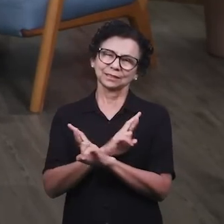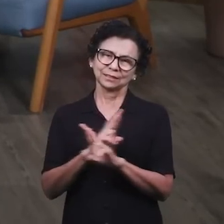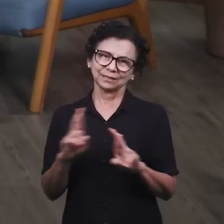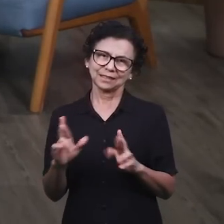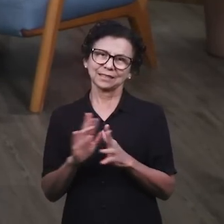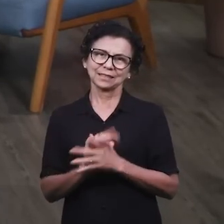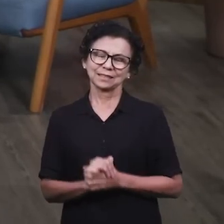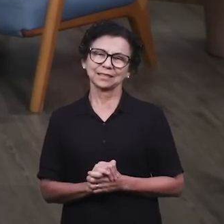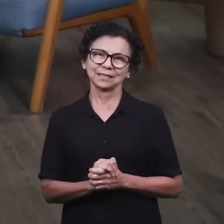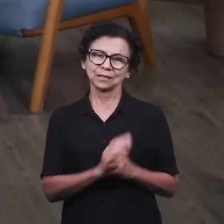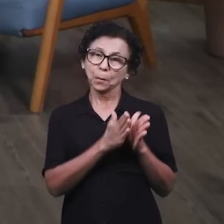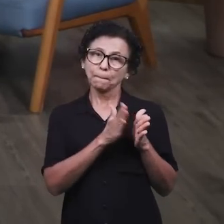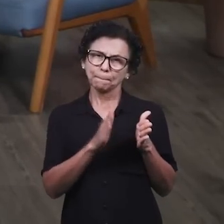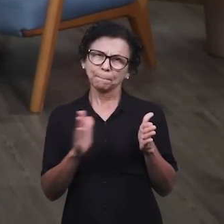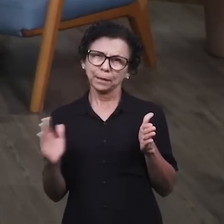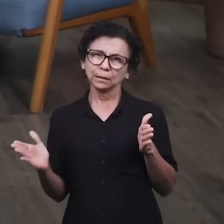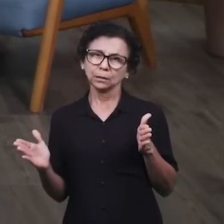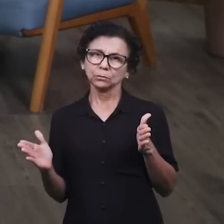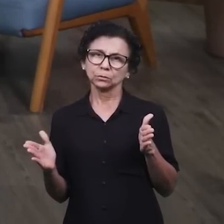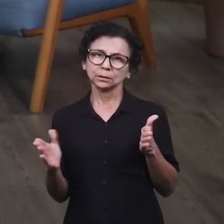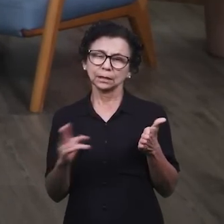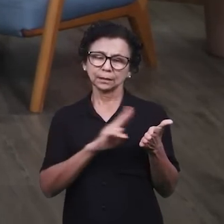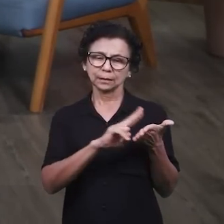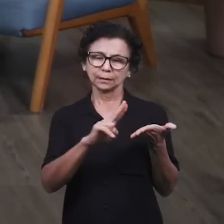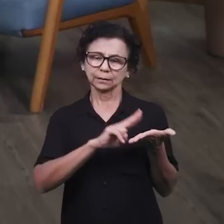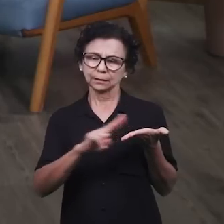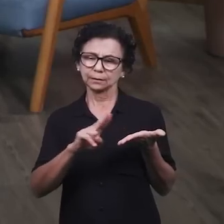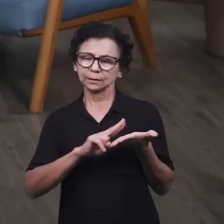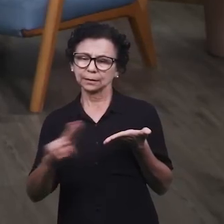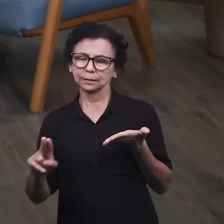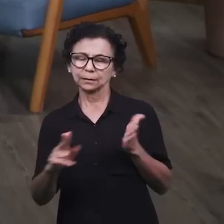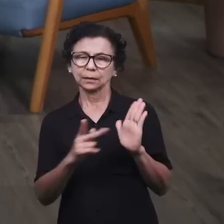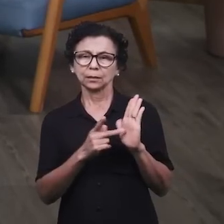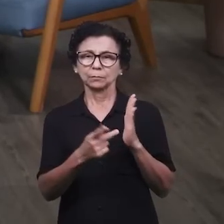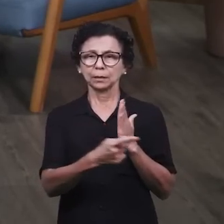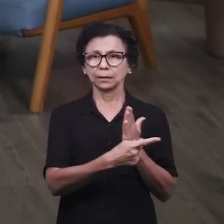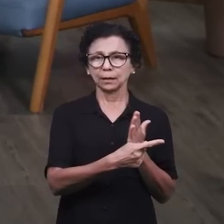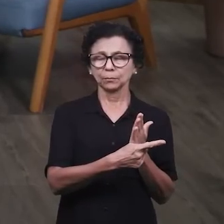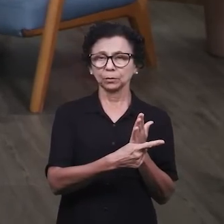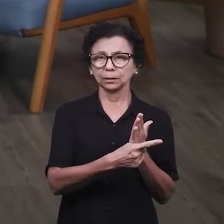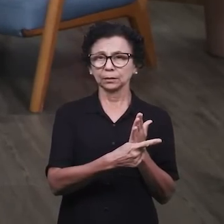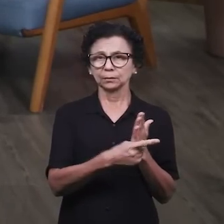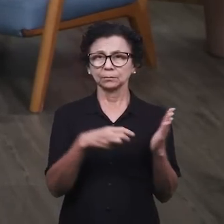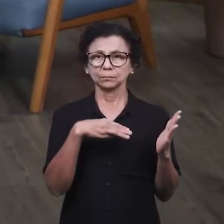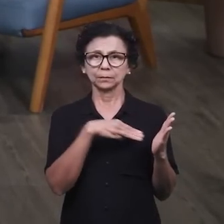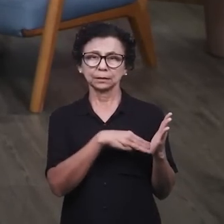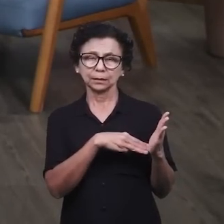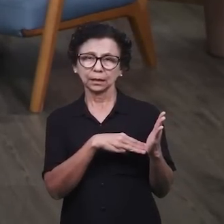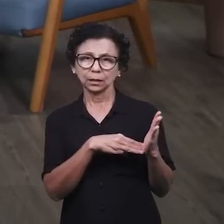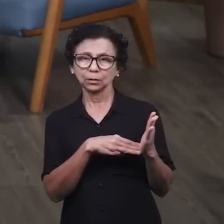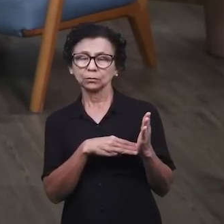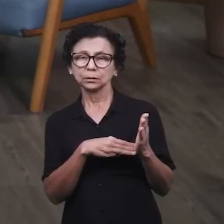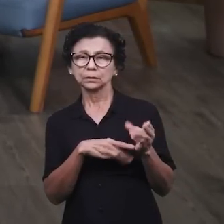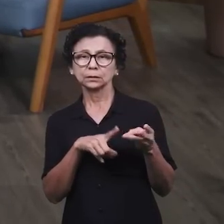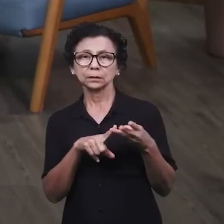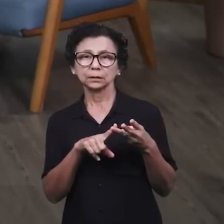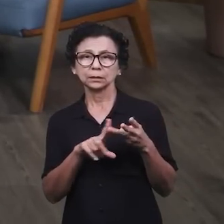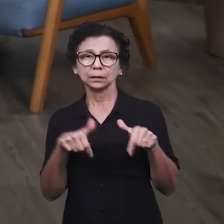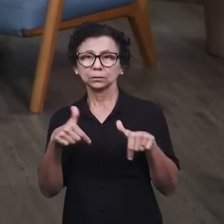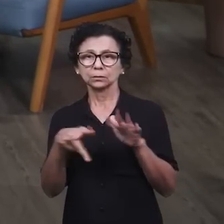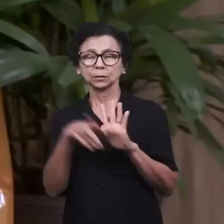programa no canal da Igreja Cristã Maranata no YouTube, e lá, nessas edições, a gente traz inclusive um quadro explicando direitinho como é que é a